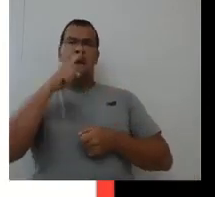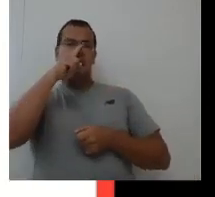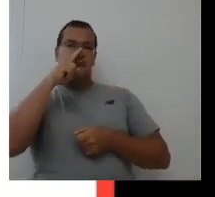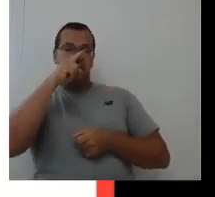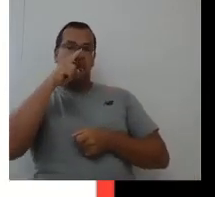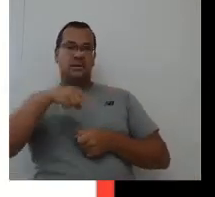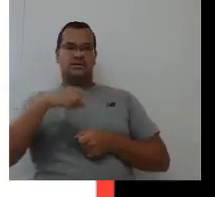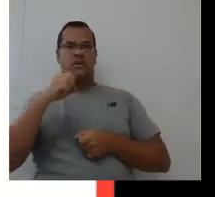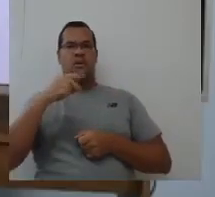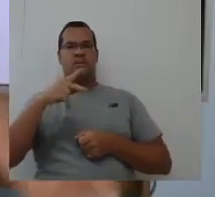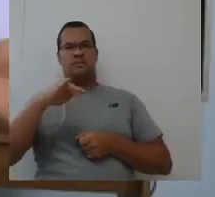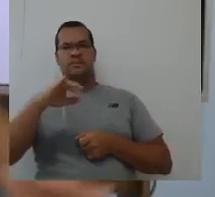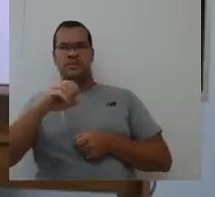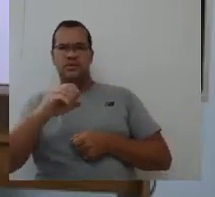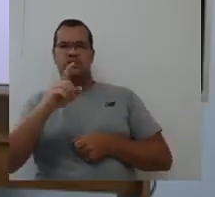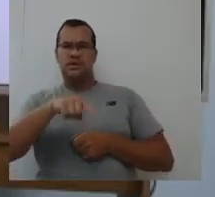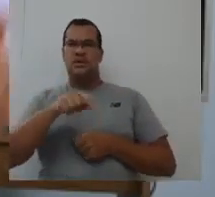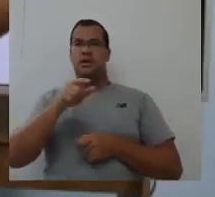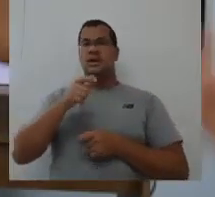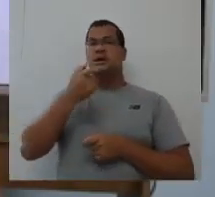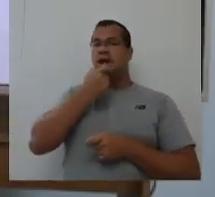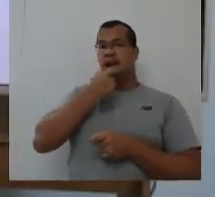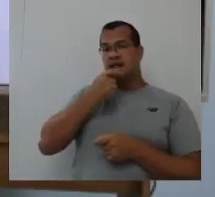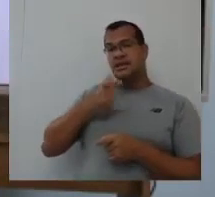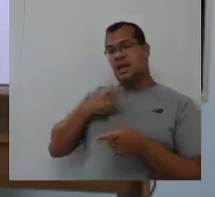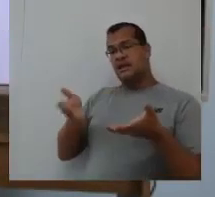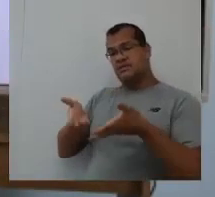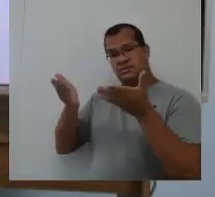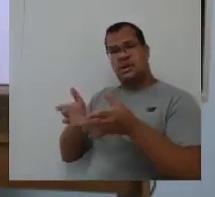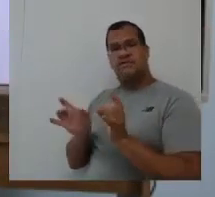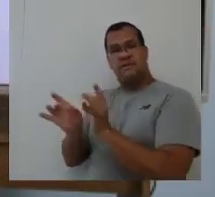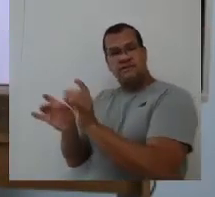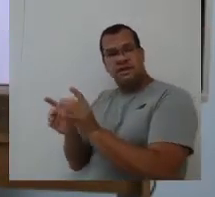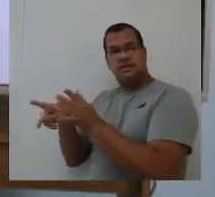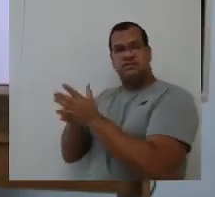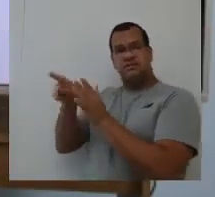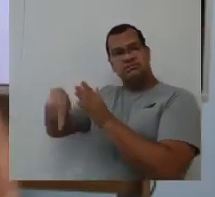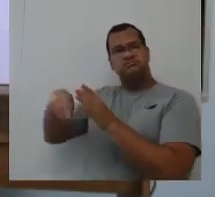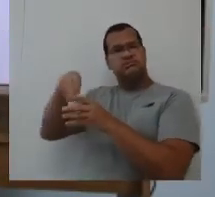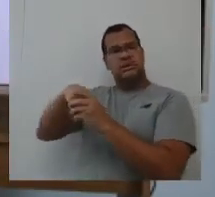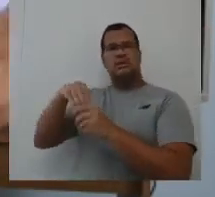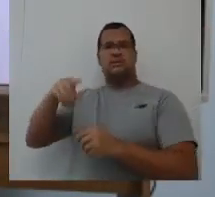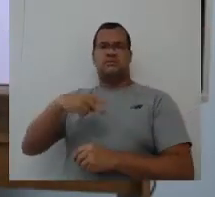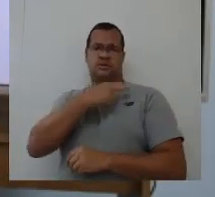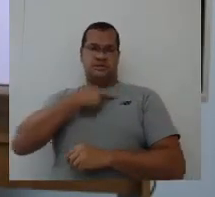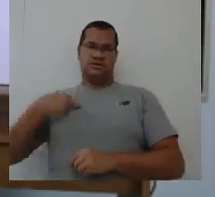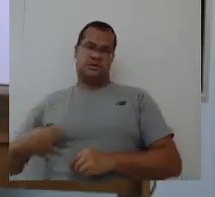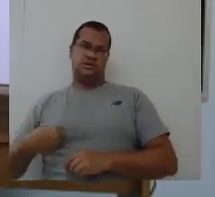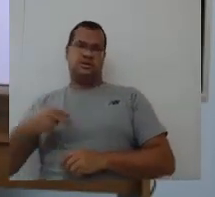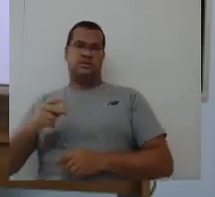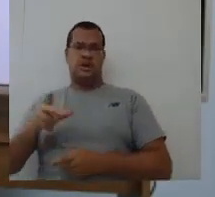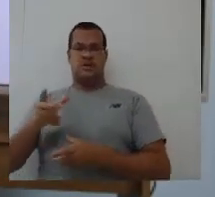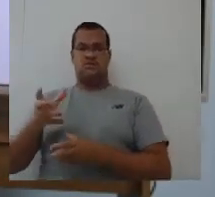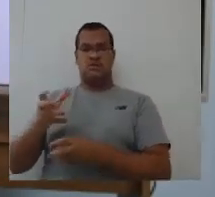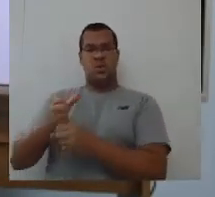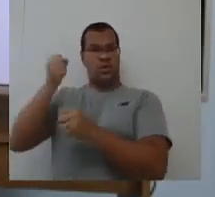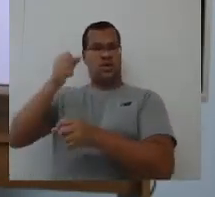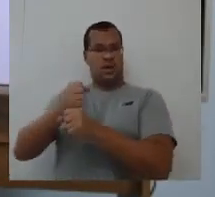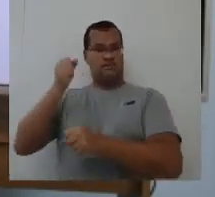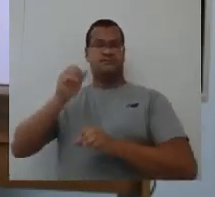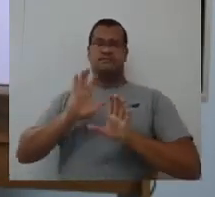que era o ópio, e que a Inglaterra estimulava a venda dentro da própria China, que é para ganhar dinheiro com isso, né?